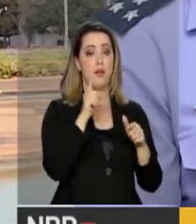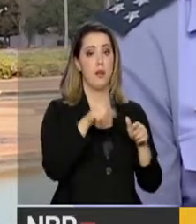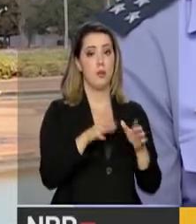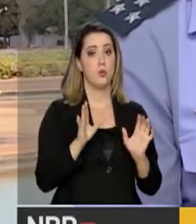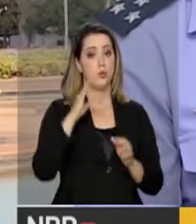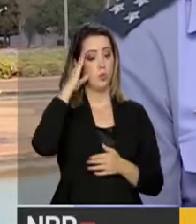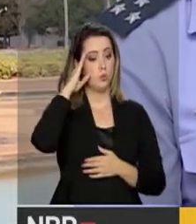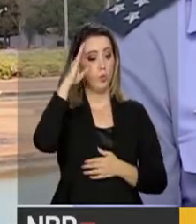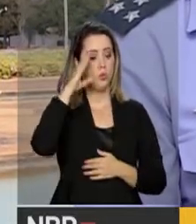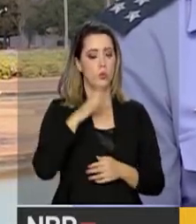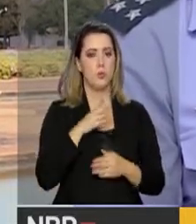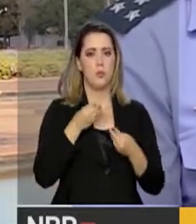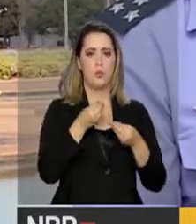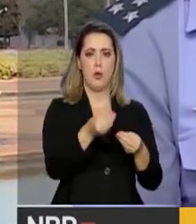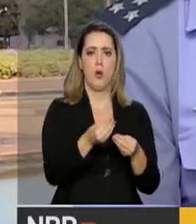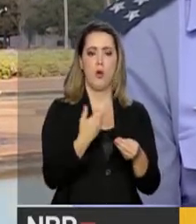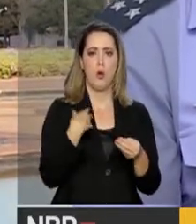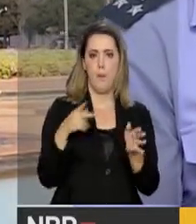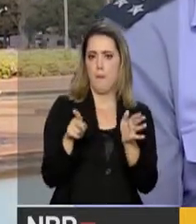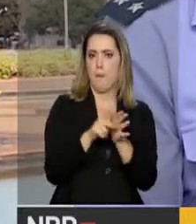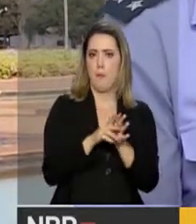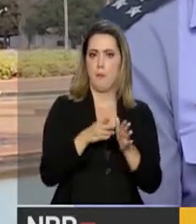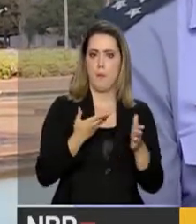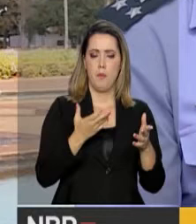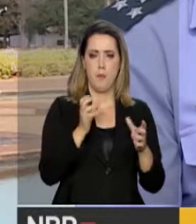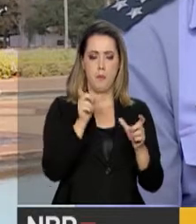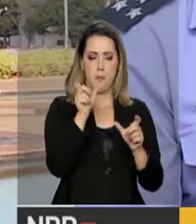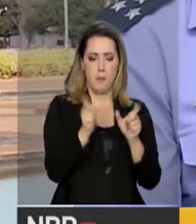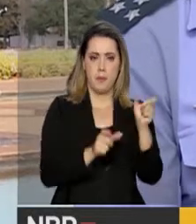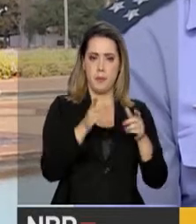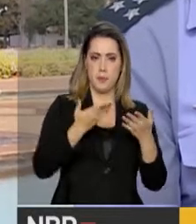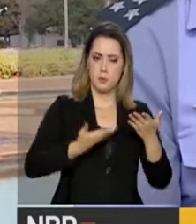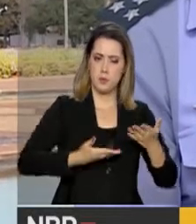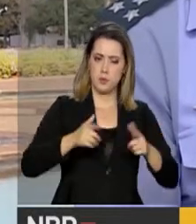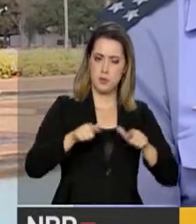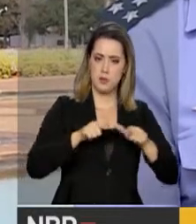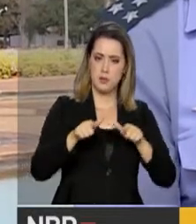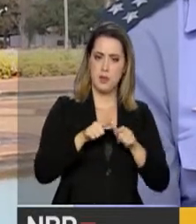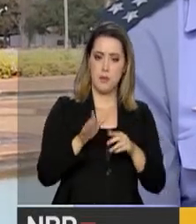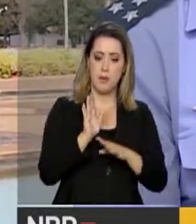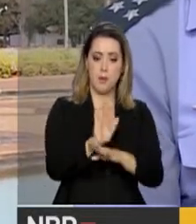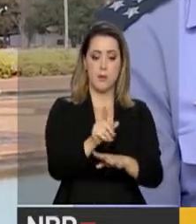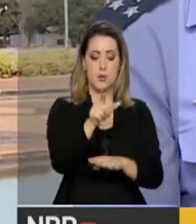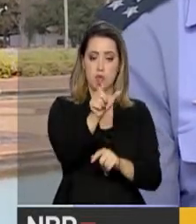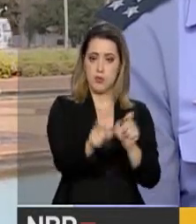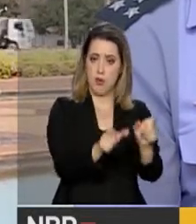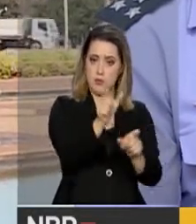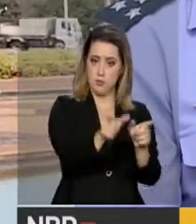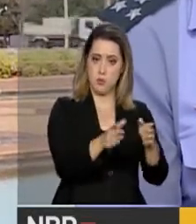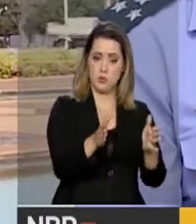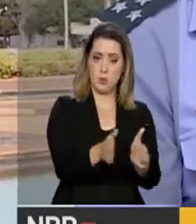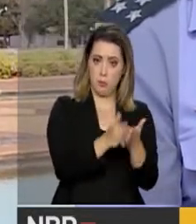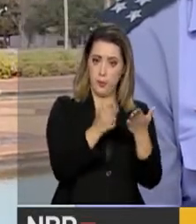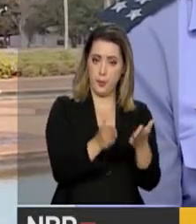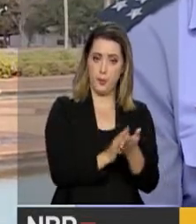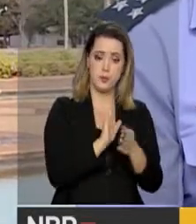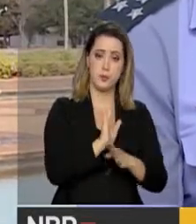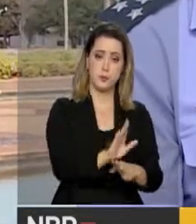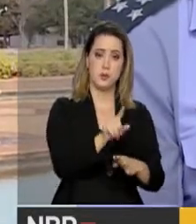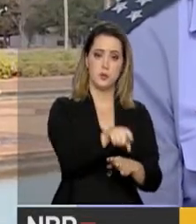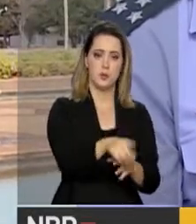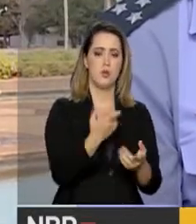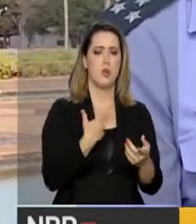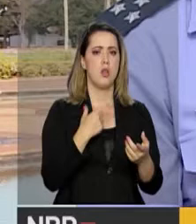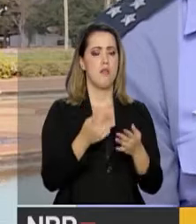colocam seus meios médicos e administrativos à disposição das populações menos assistidas, onde prestamos atendimentos em termos